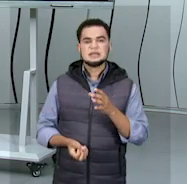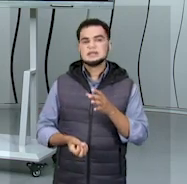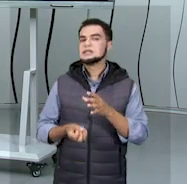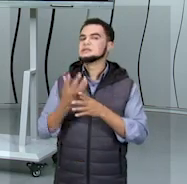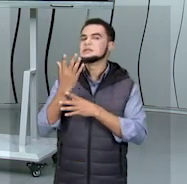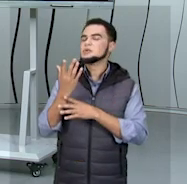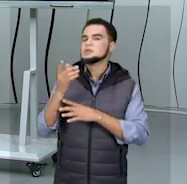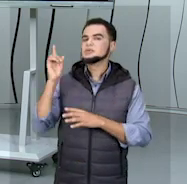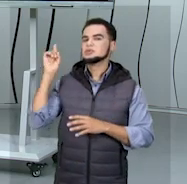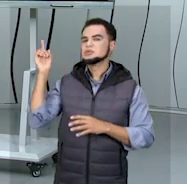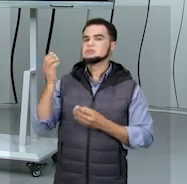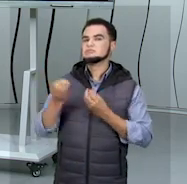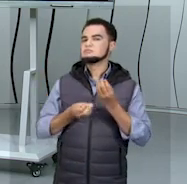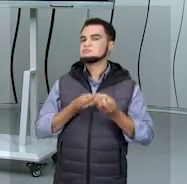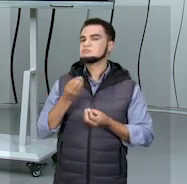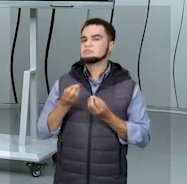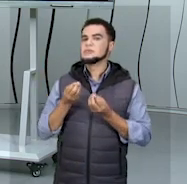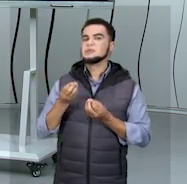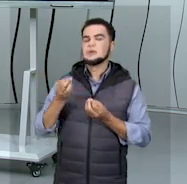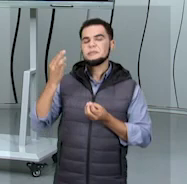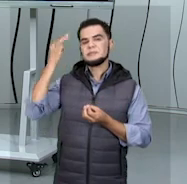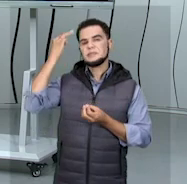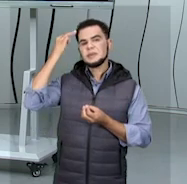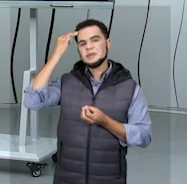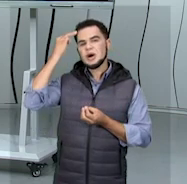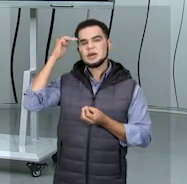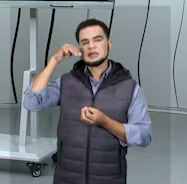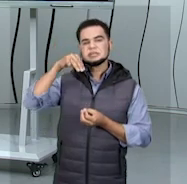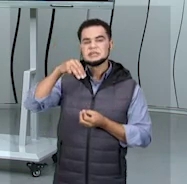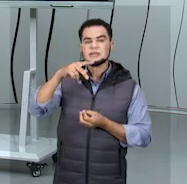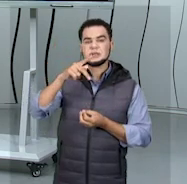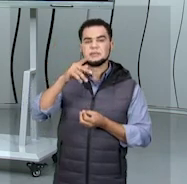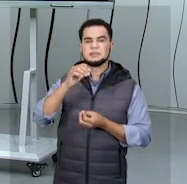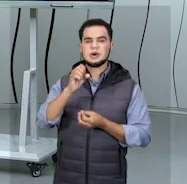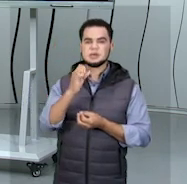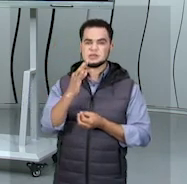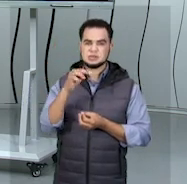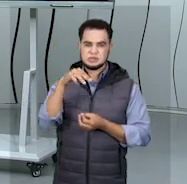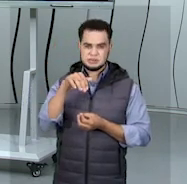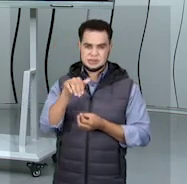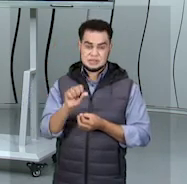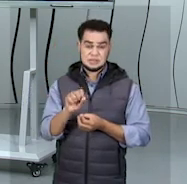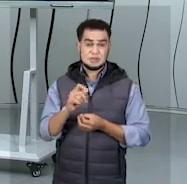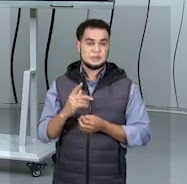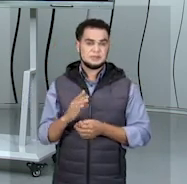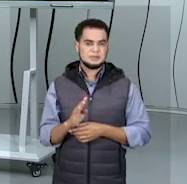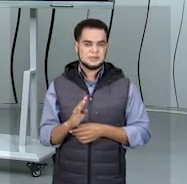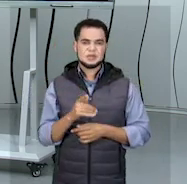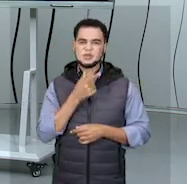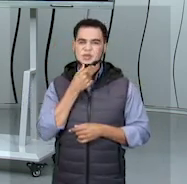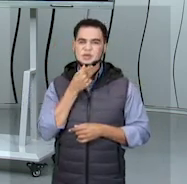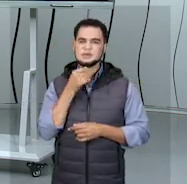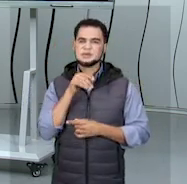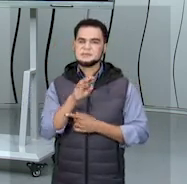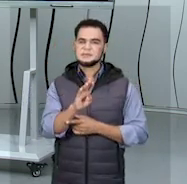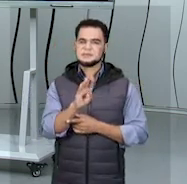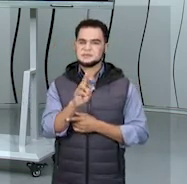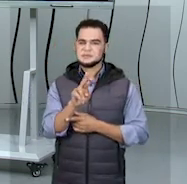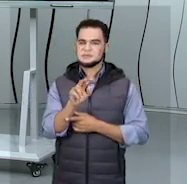obra Memórias Póstumas de Brás Cubas. Então, Brás Cubas é um homem que é como se